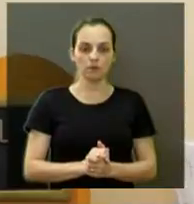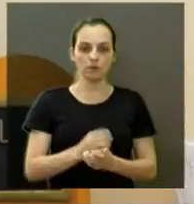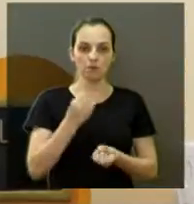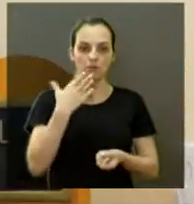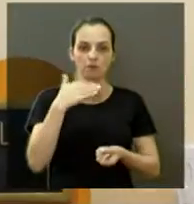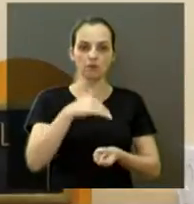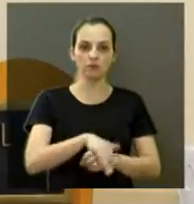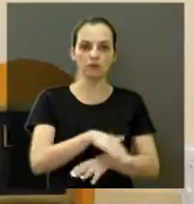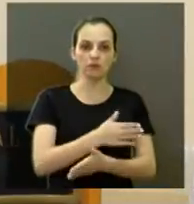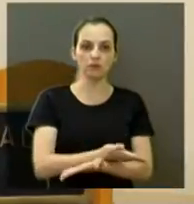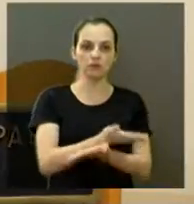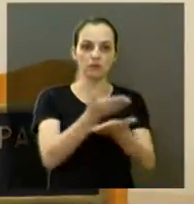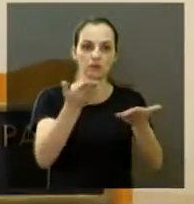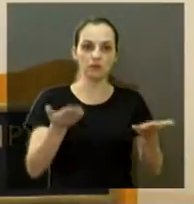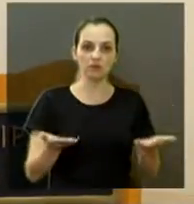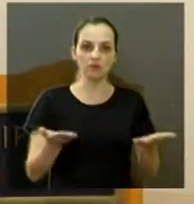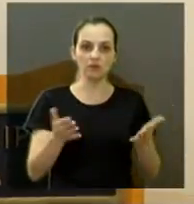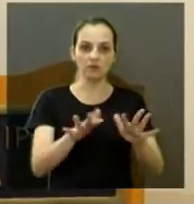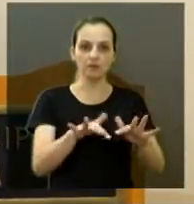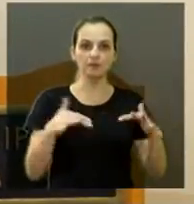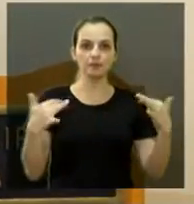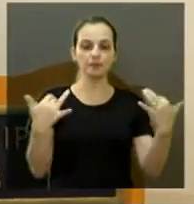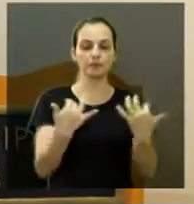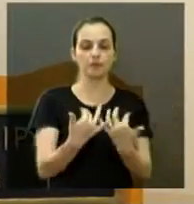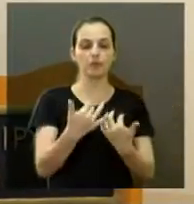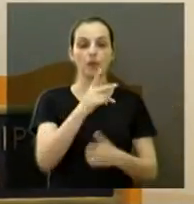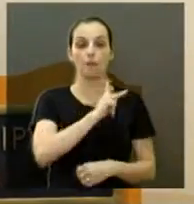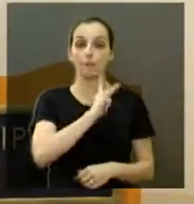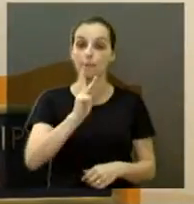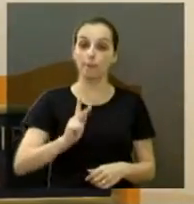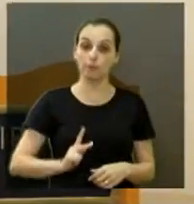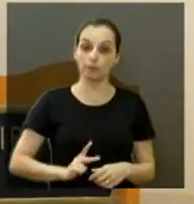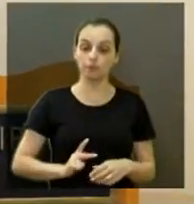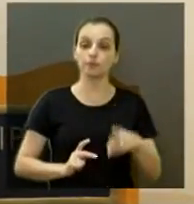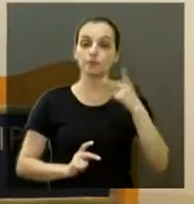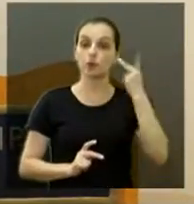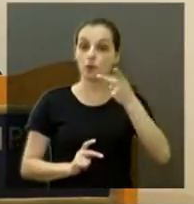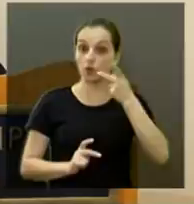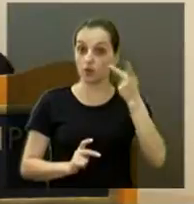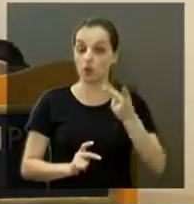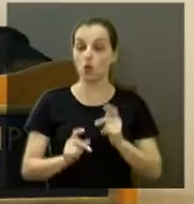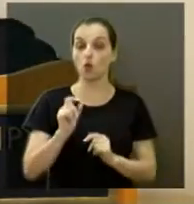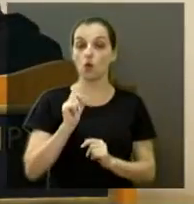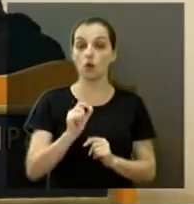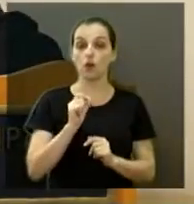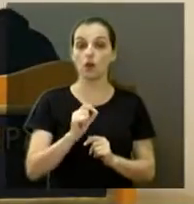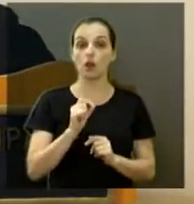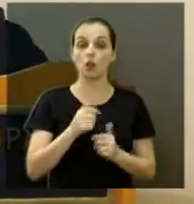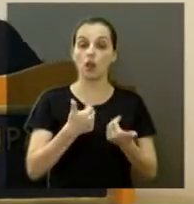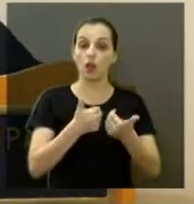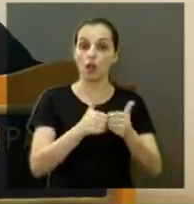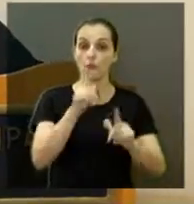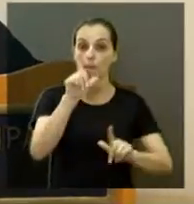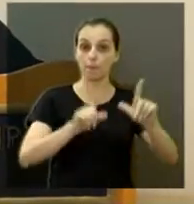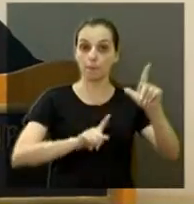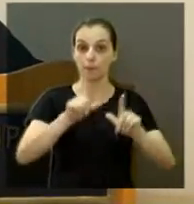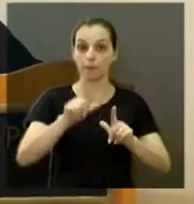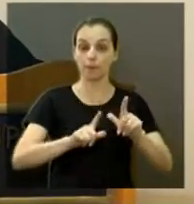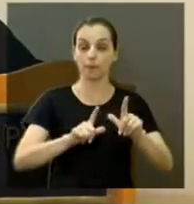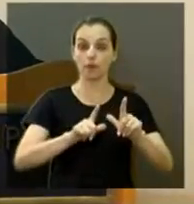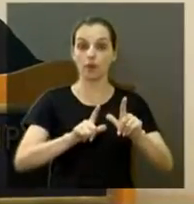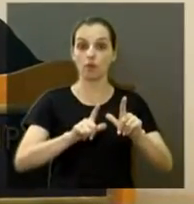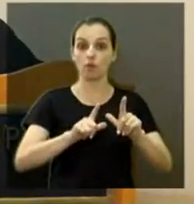Boa noite a todos, boa noite quem está no plenário, boa noite presidente, vereador, quem está assistindo em casa, pela TV, pela